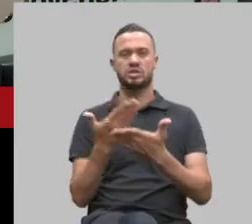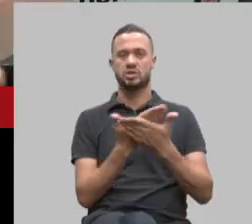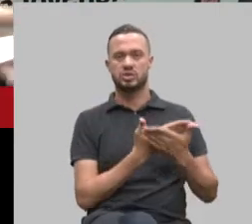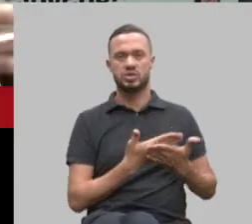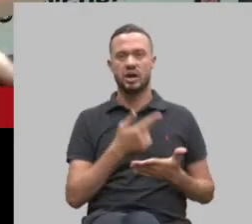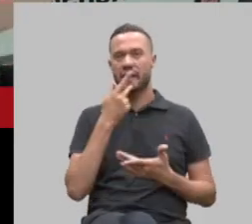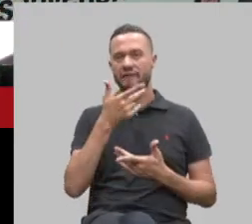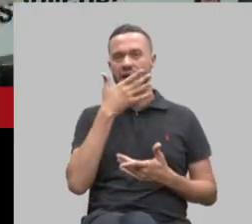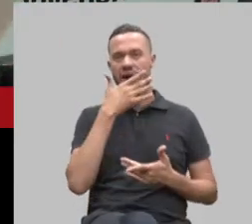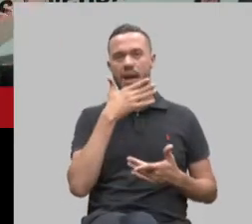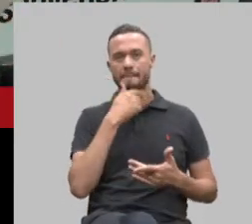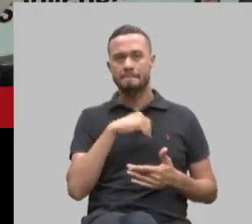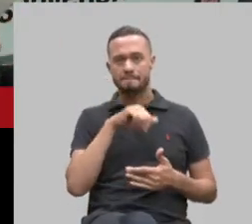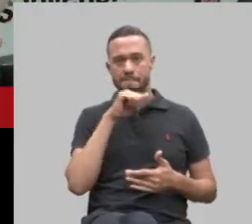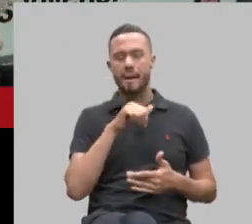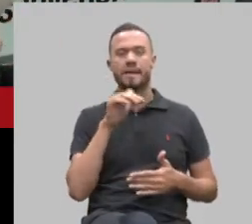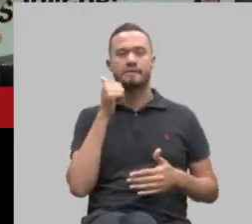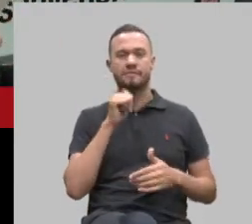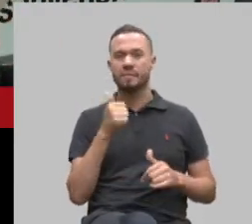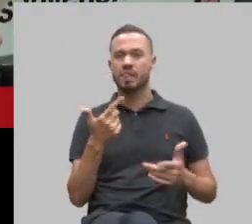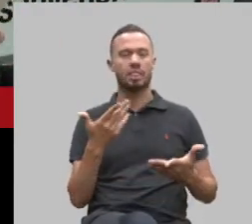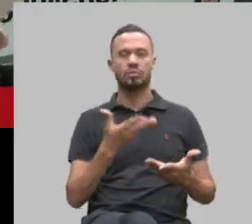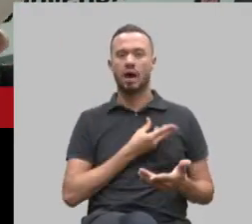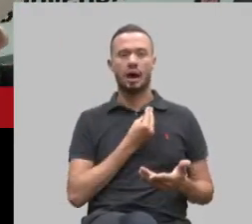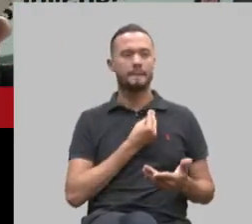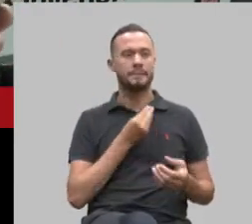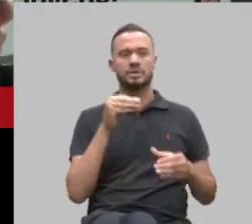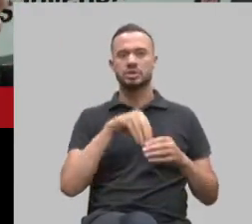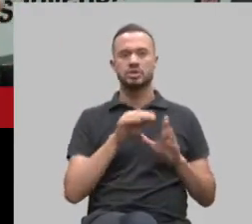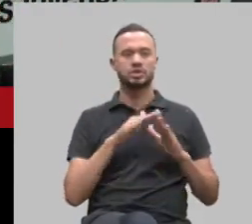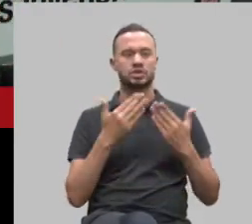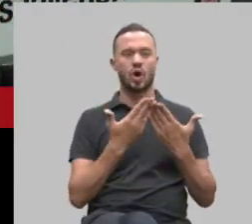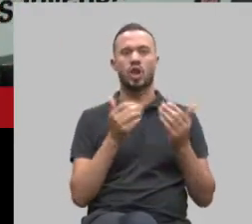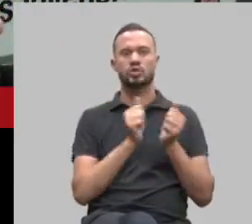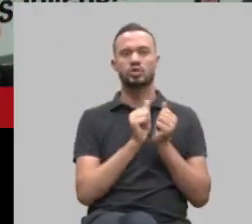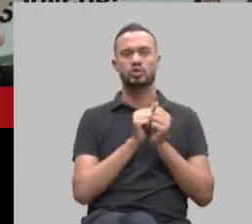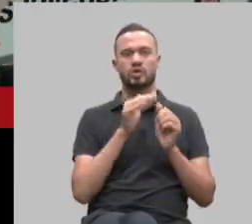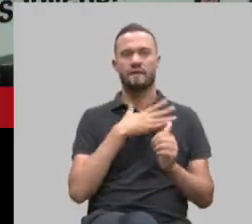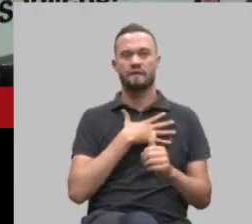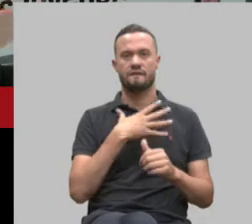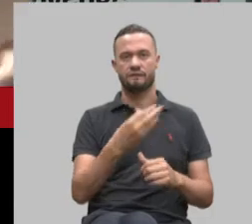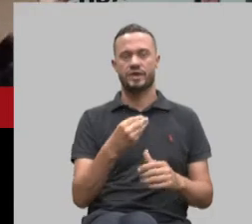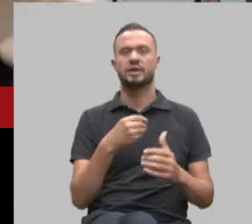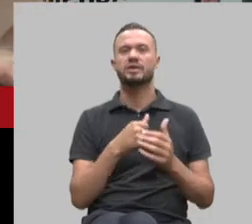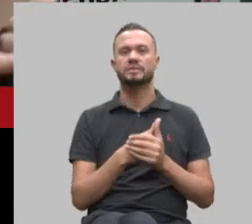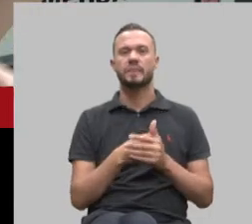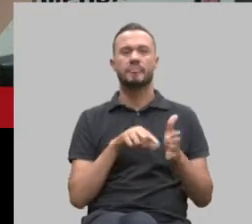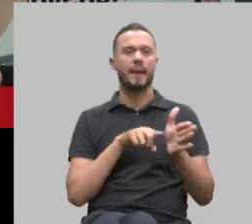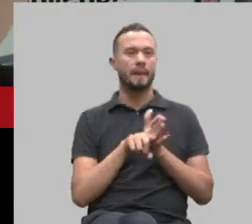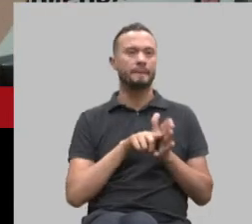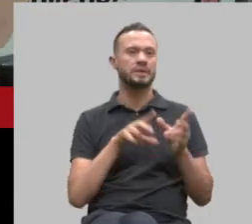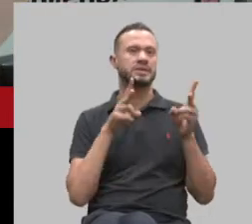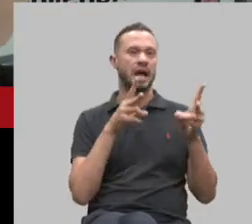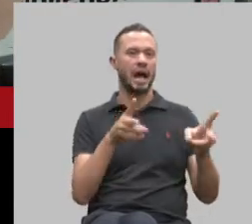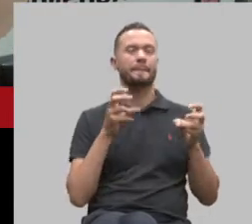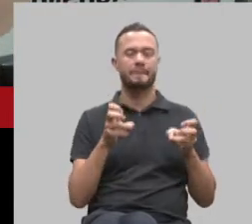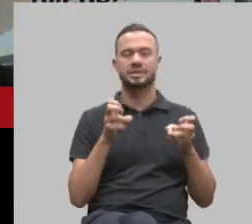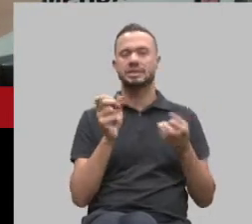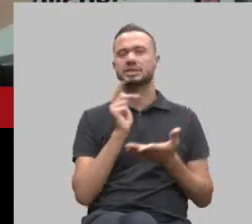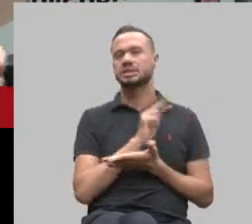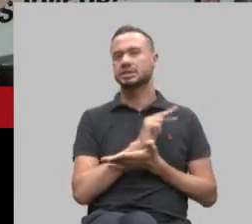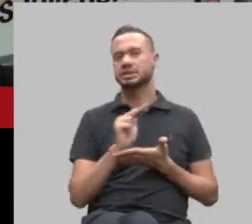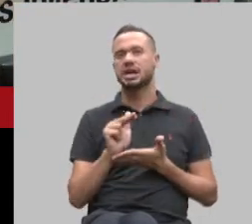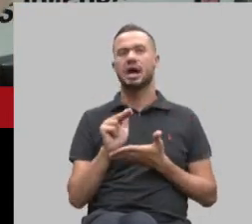participam ativamente das atividades escolares de seus filhos baseado nessa pesquisa podemos ver que Metade dos pais ou responsáveis do